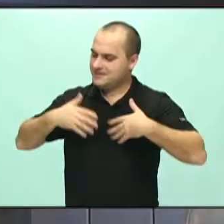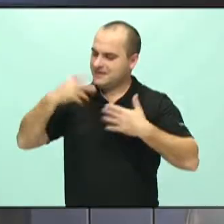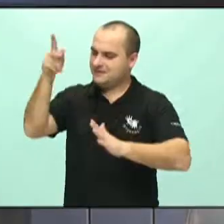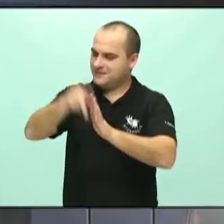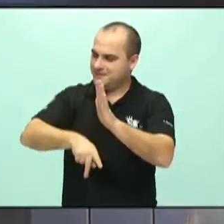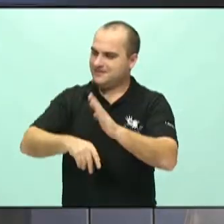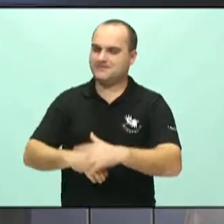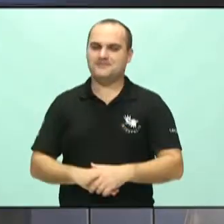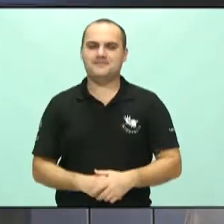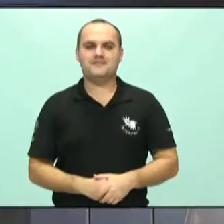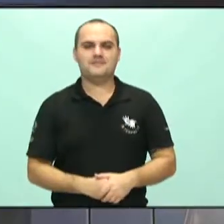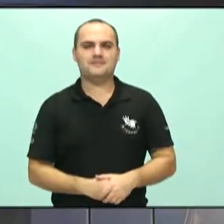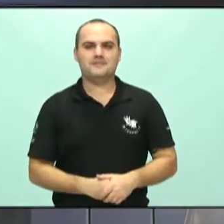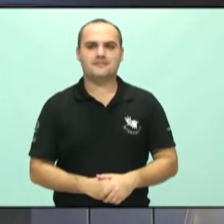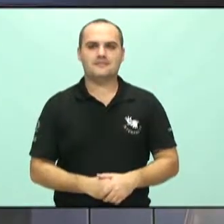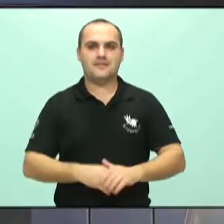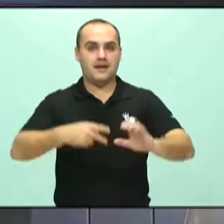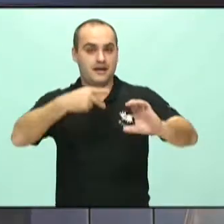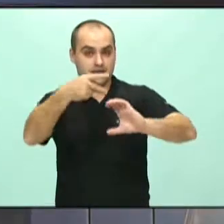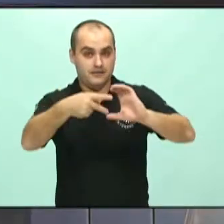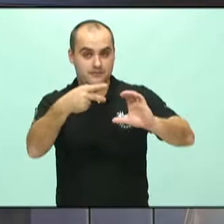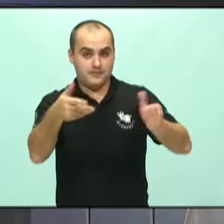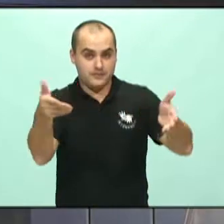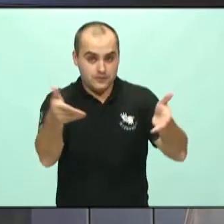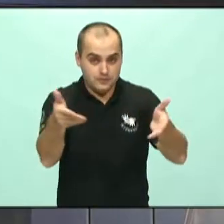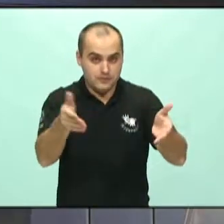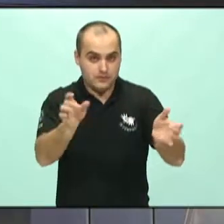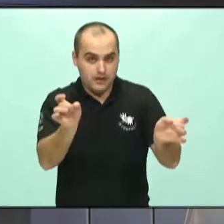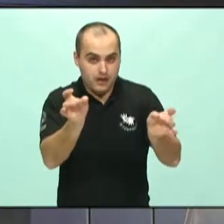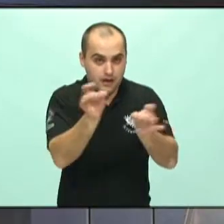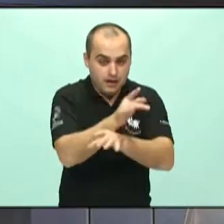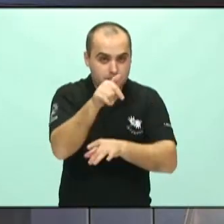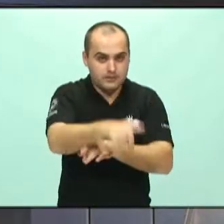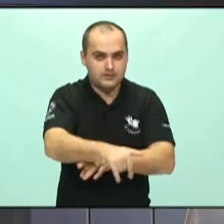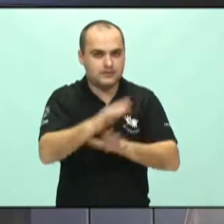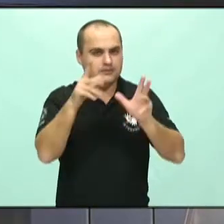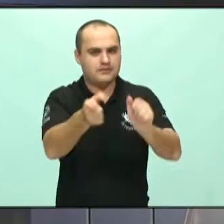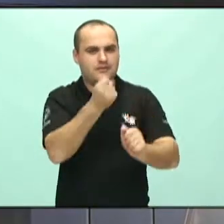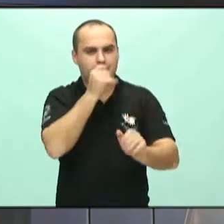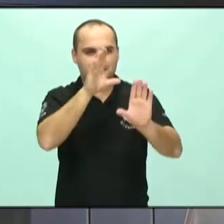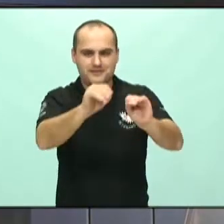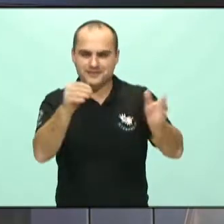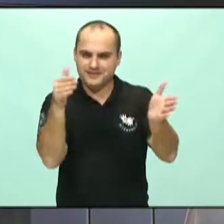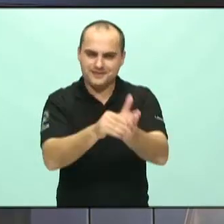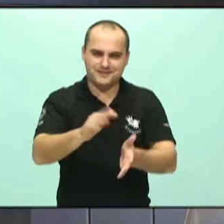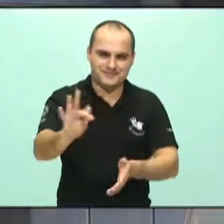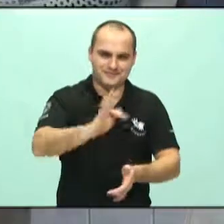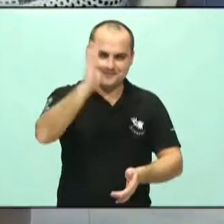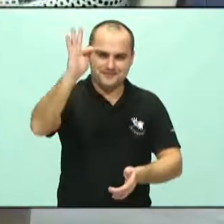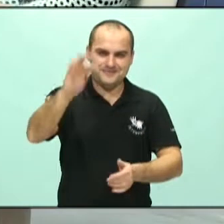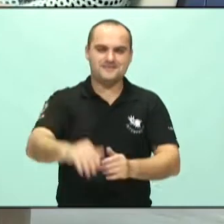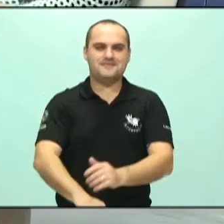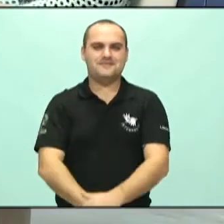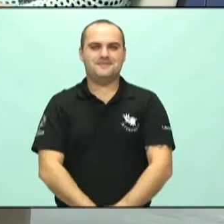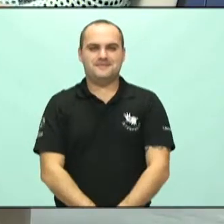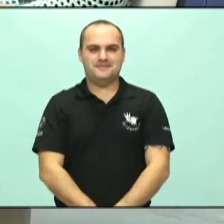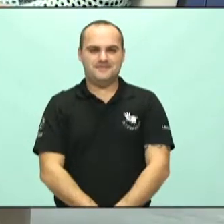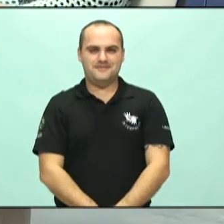obrigada. Câmara Aberta de hoje fica por aqui. Para todos, uma boa noite e até a próxima.